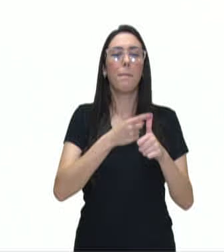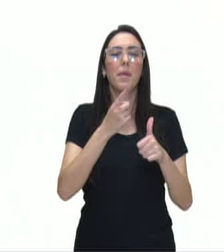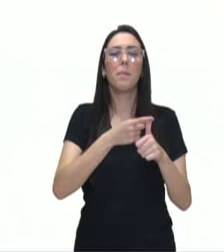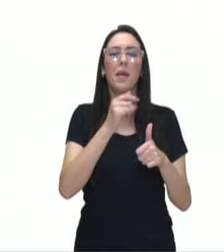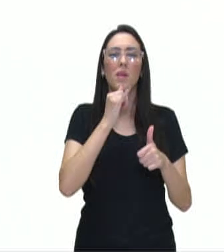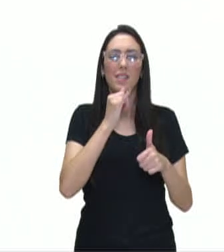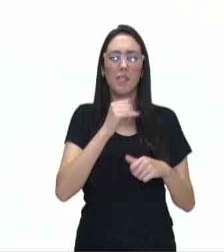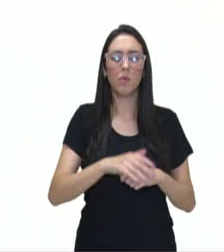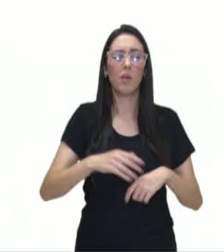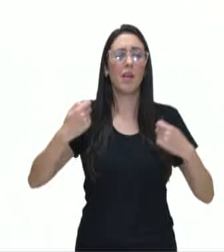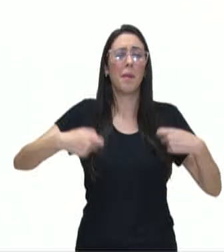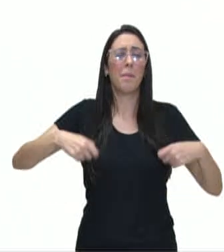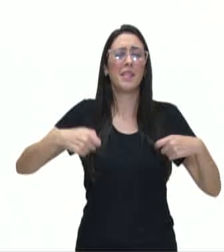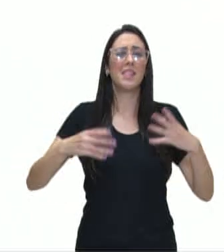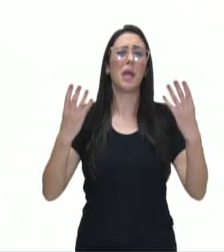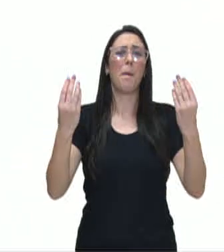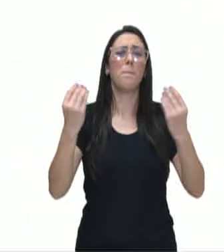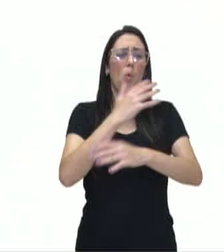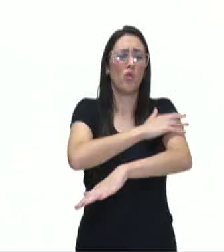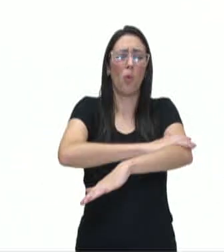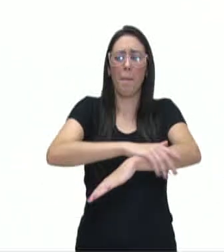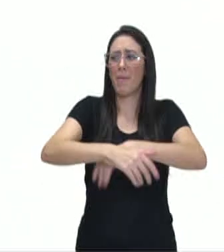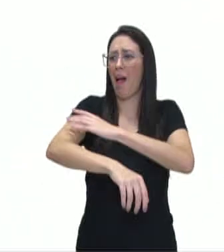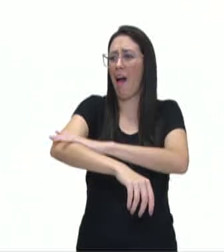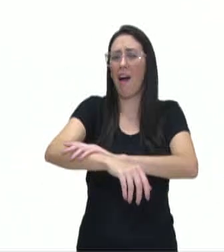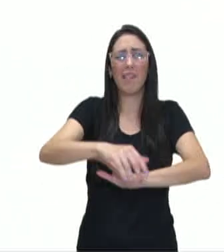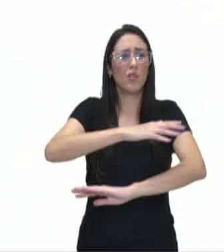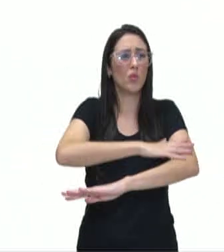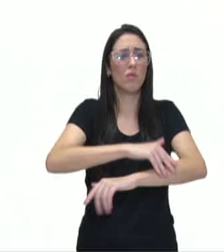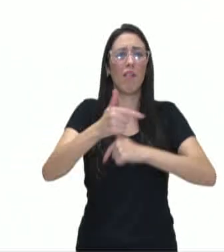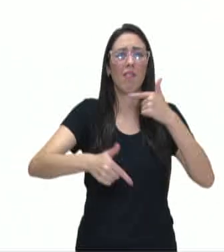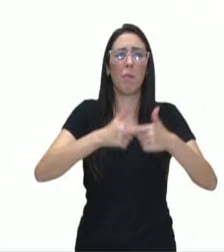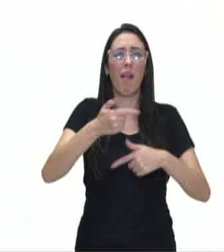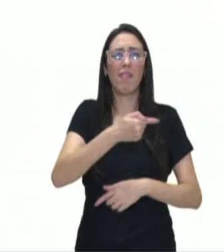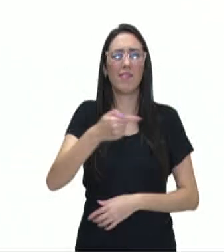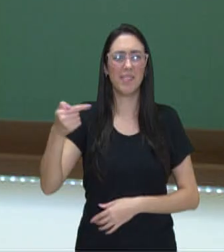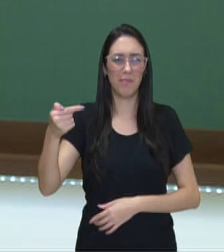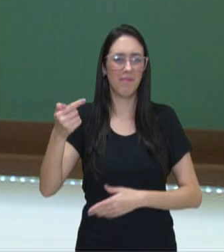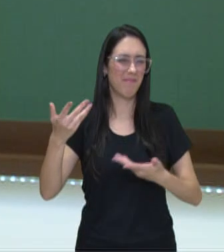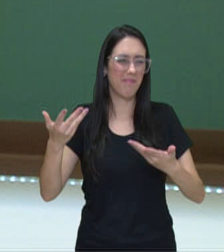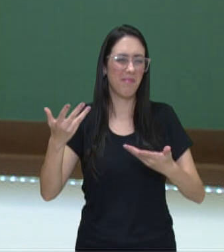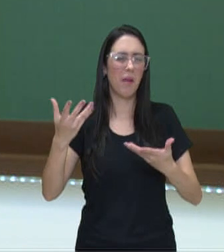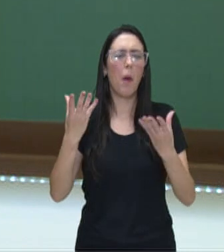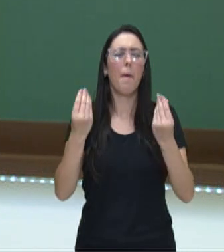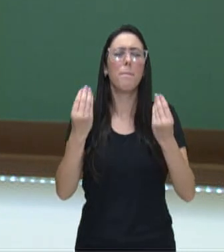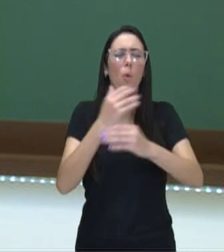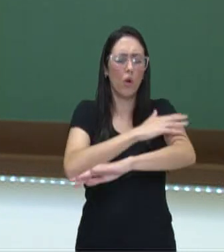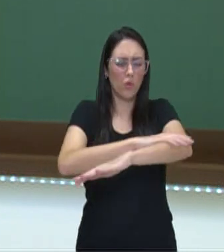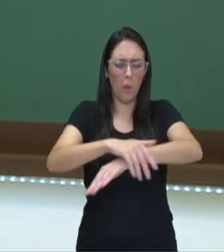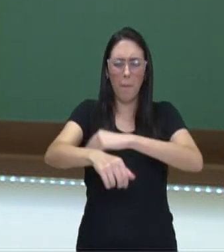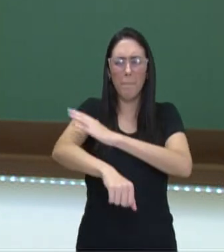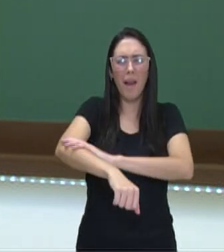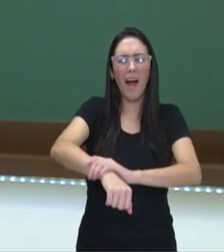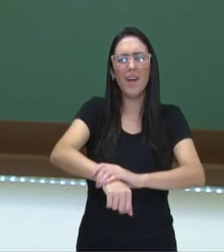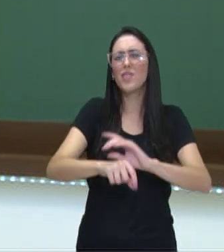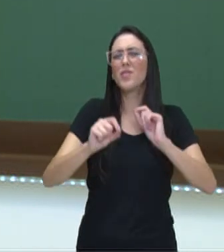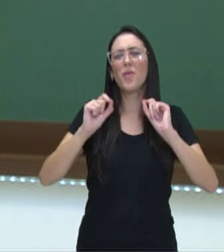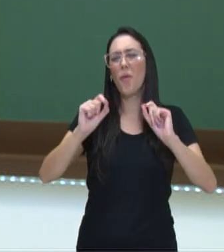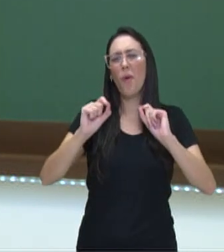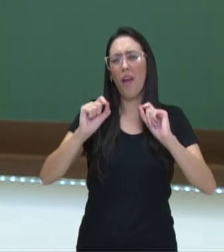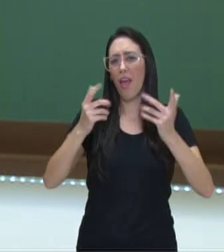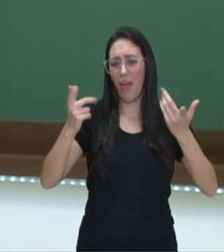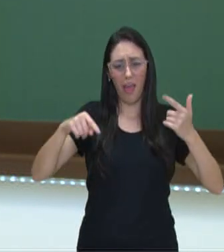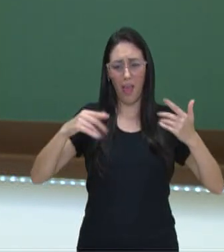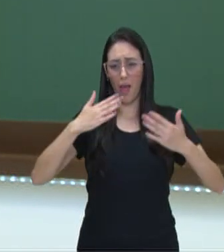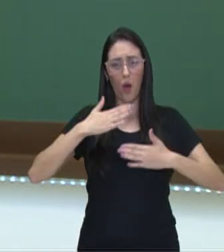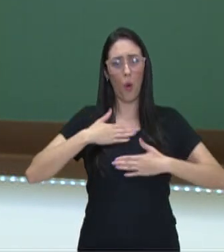precisava de muitos braços para o trabalho daquela semana. Então, muitos braços é apenas uma parte do corpo